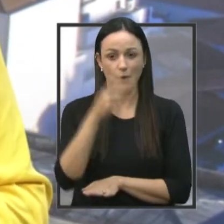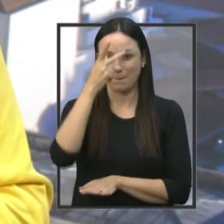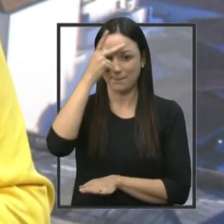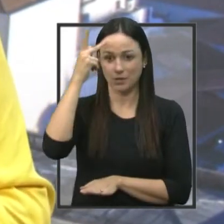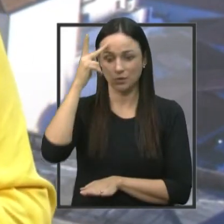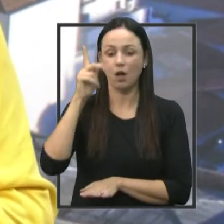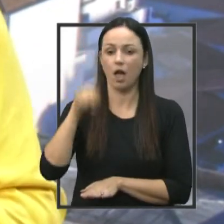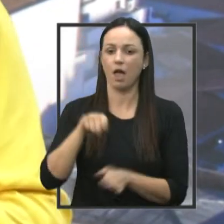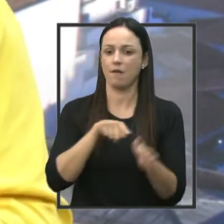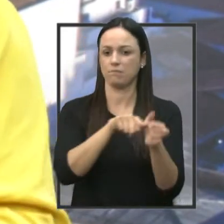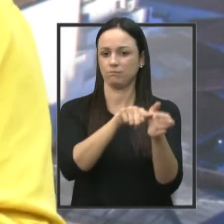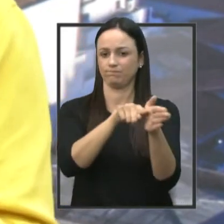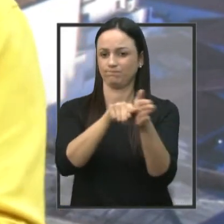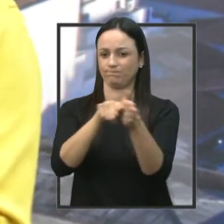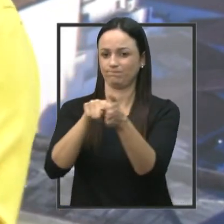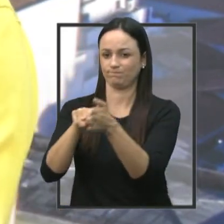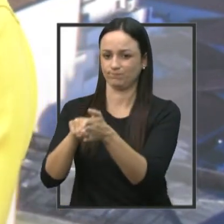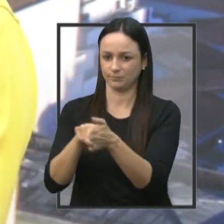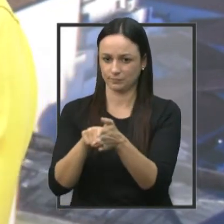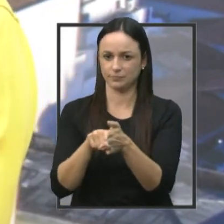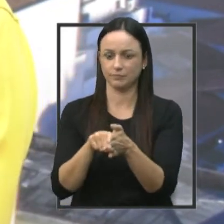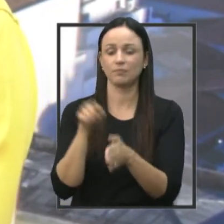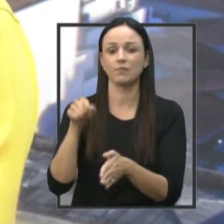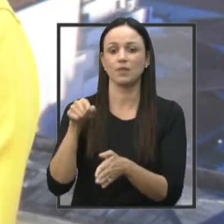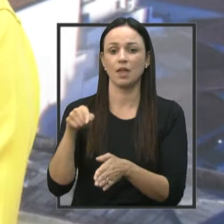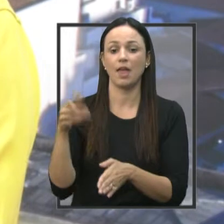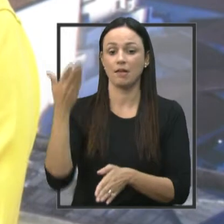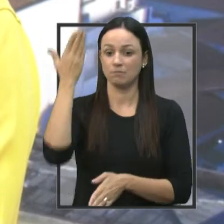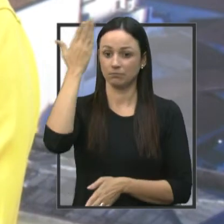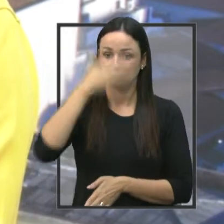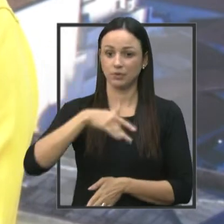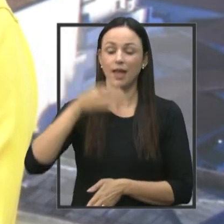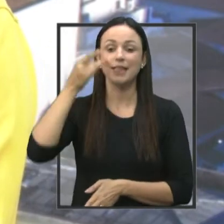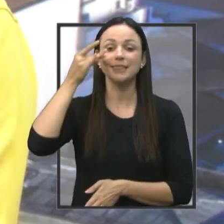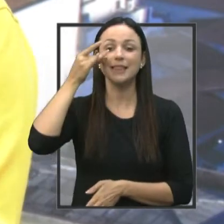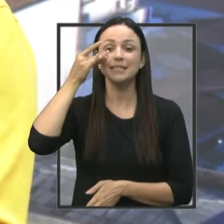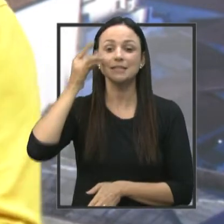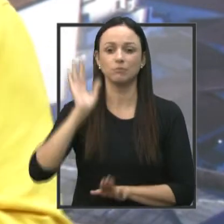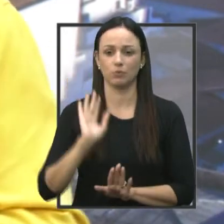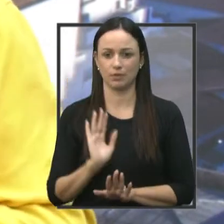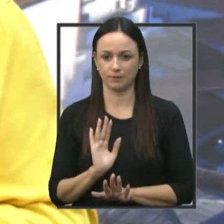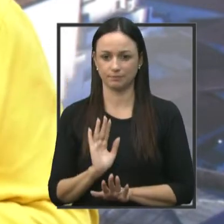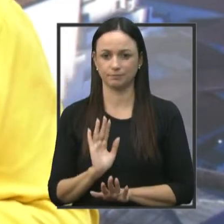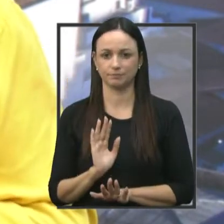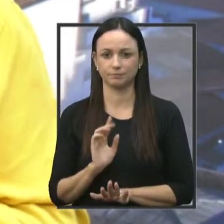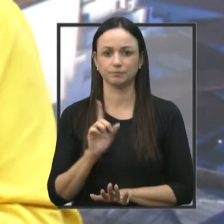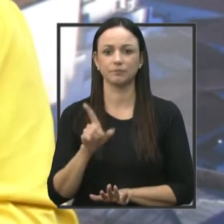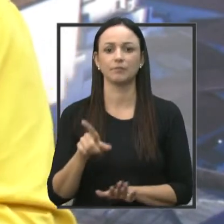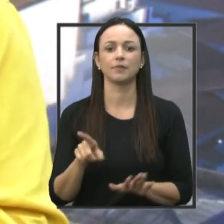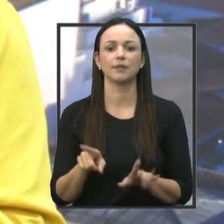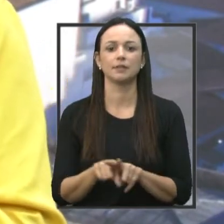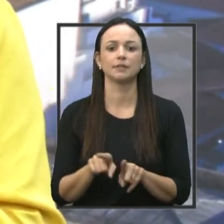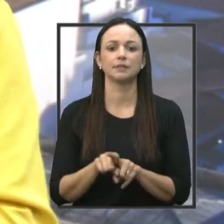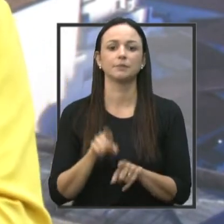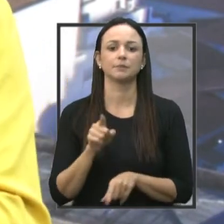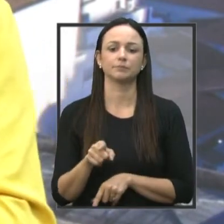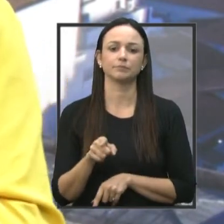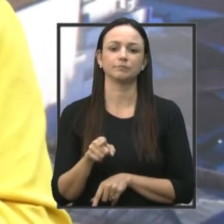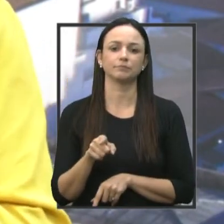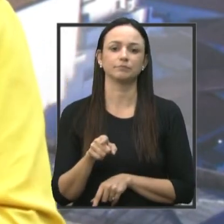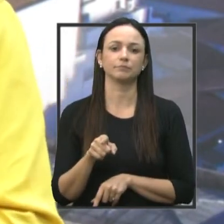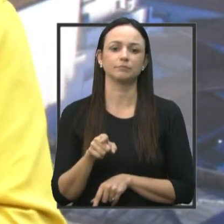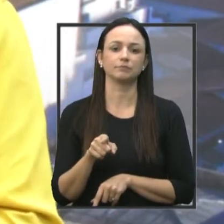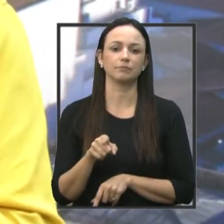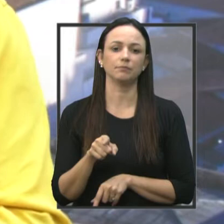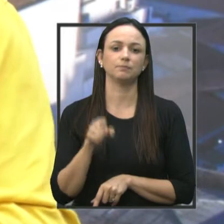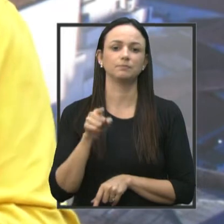Operação Delete. E elas vieram depor aqui como testemunhas. Você está entendendo? E houve até